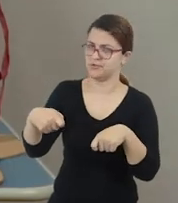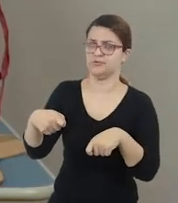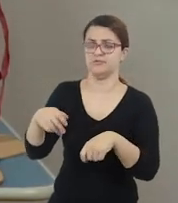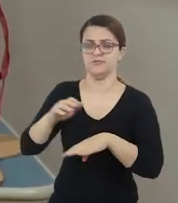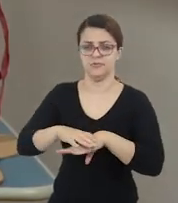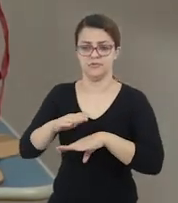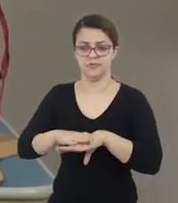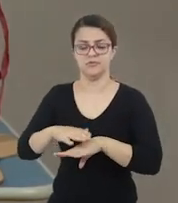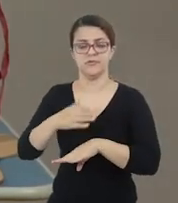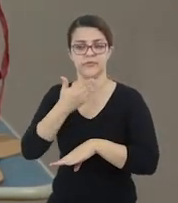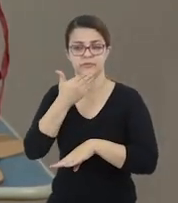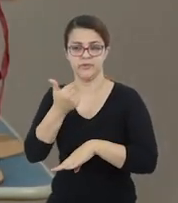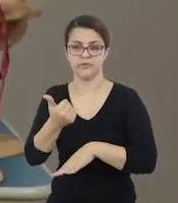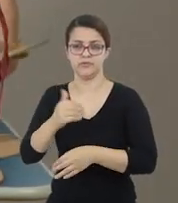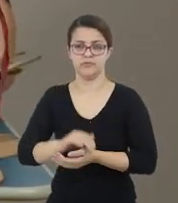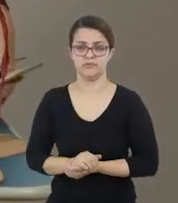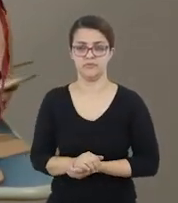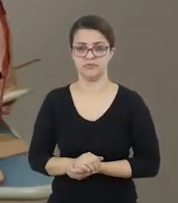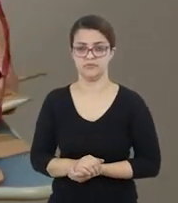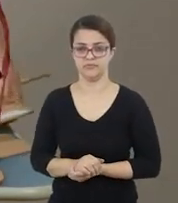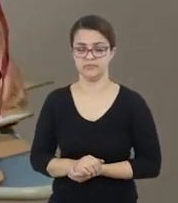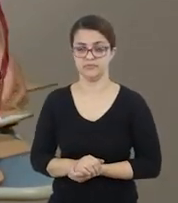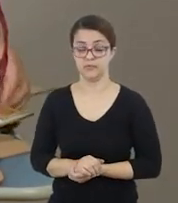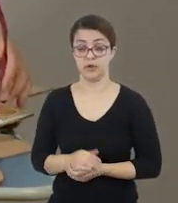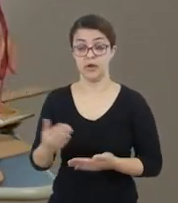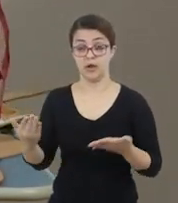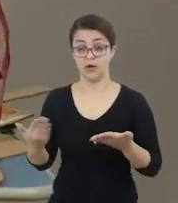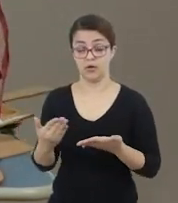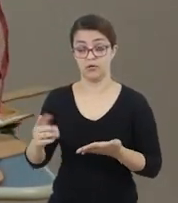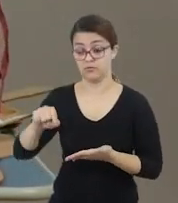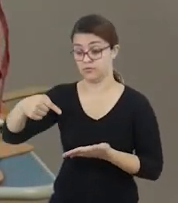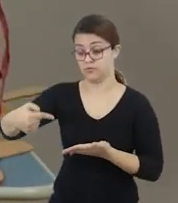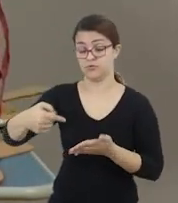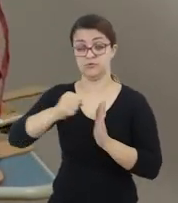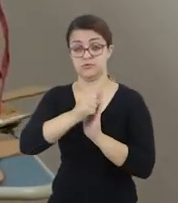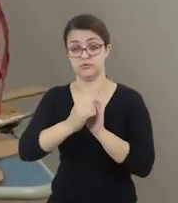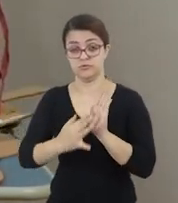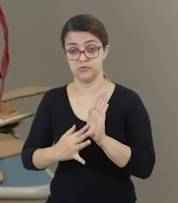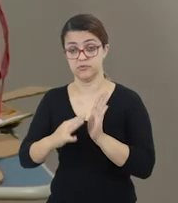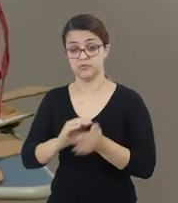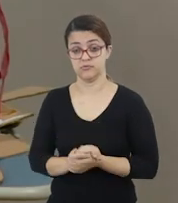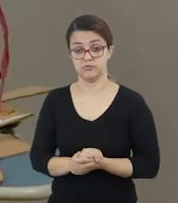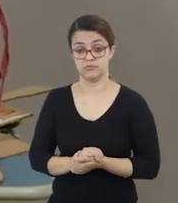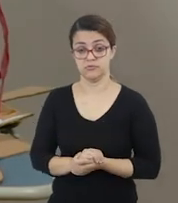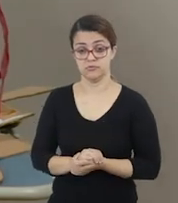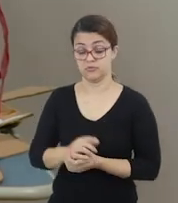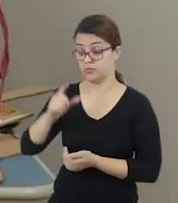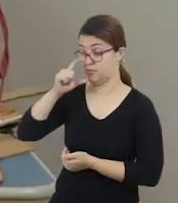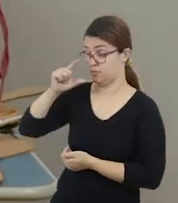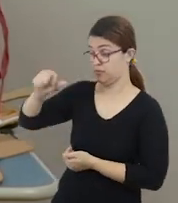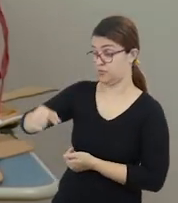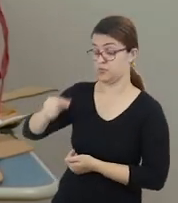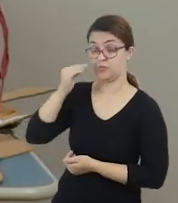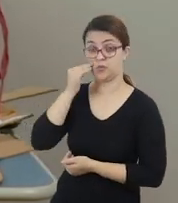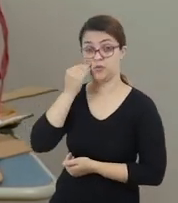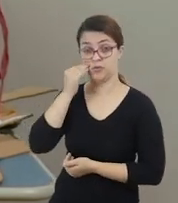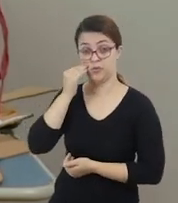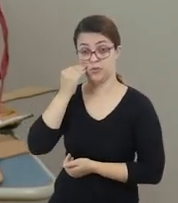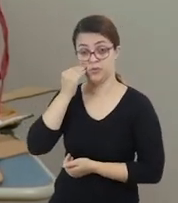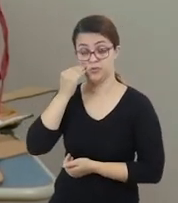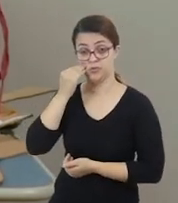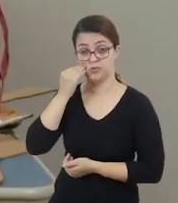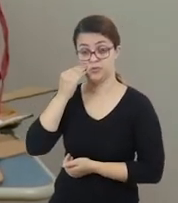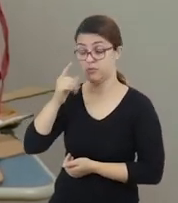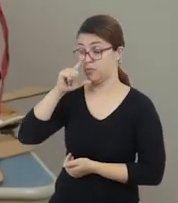fazer bem fácil, né? A nossa próxima proposta é o boto rosa, o